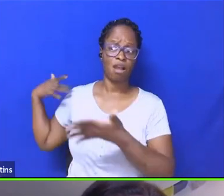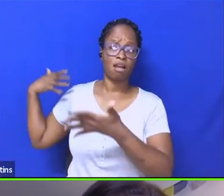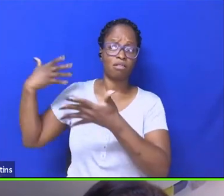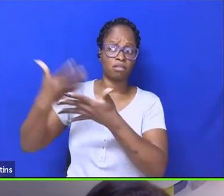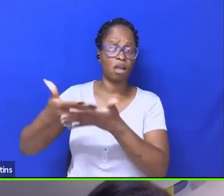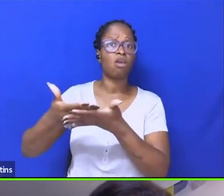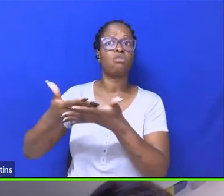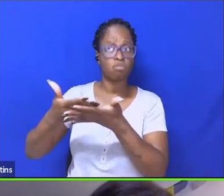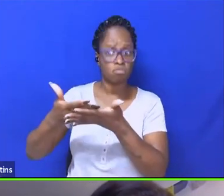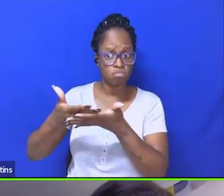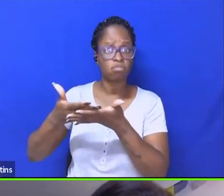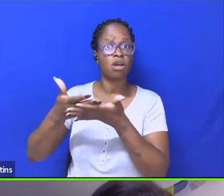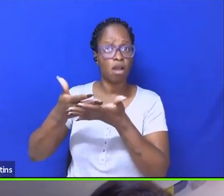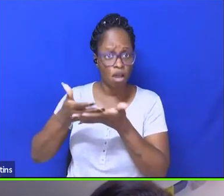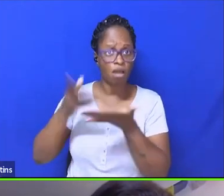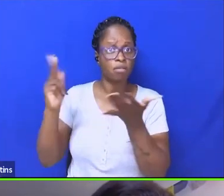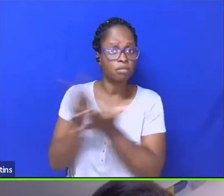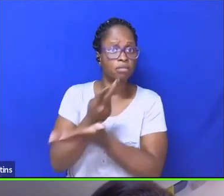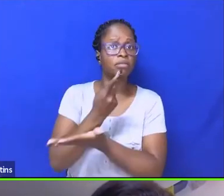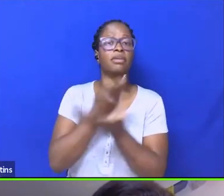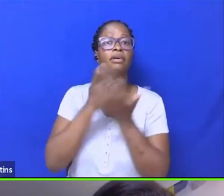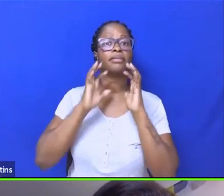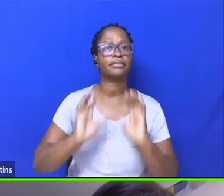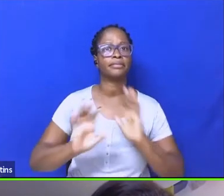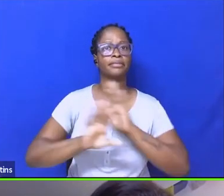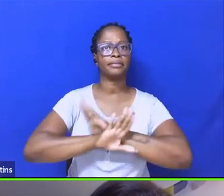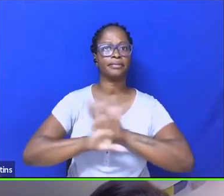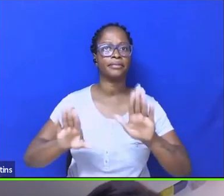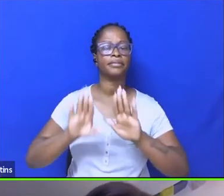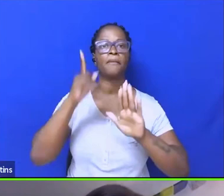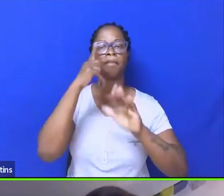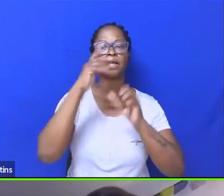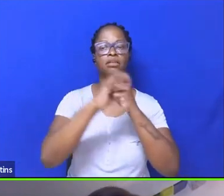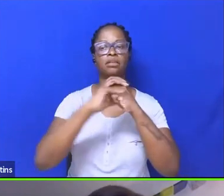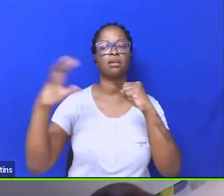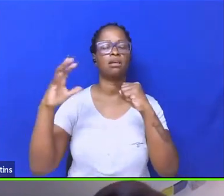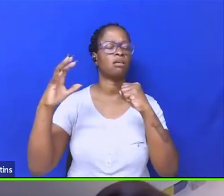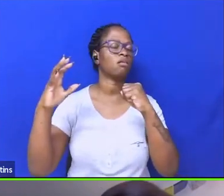democracia muito difícil isso poderia decir de